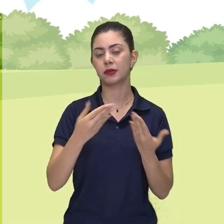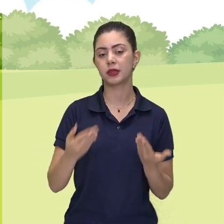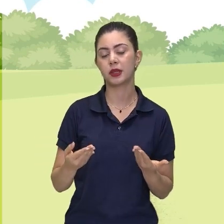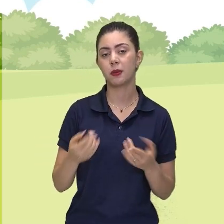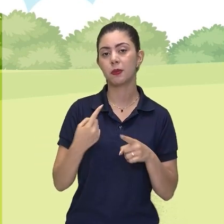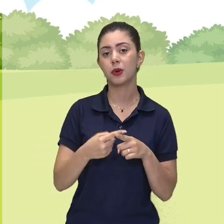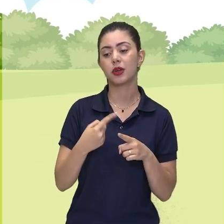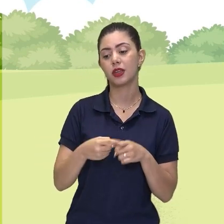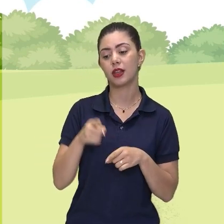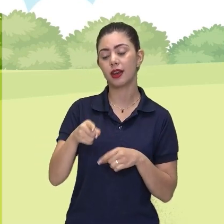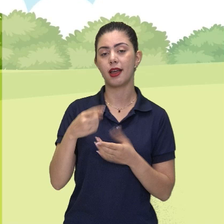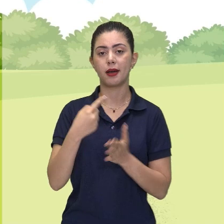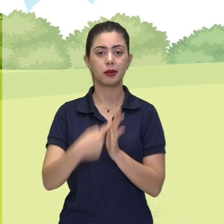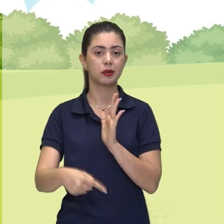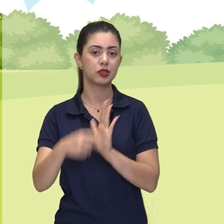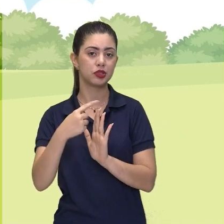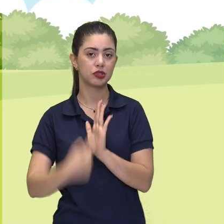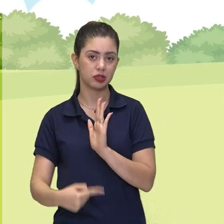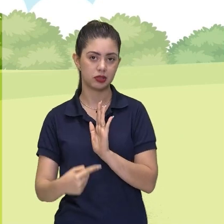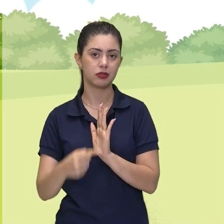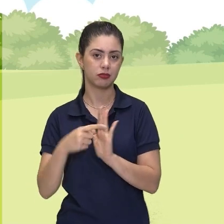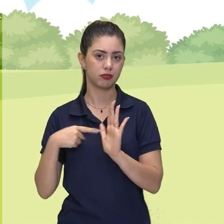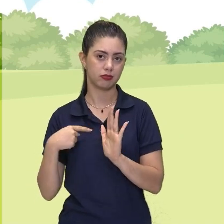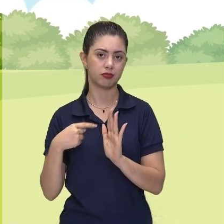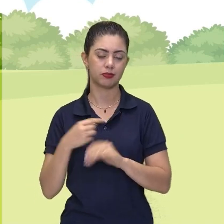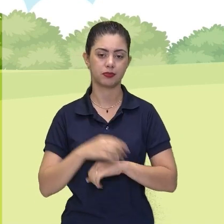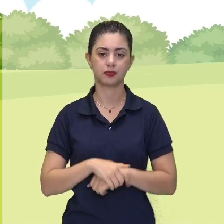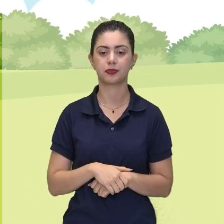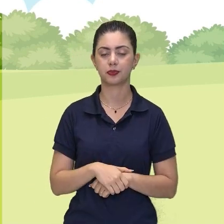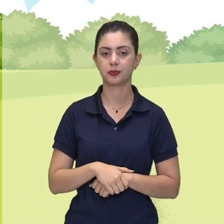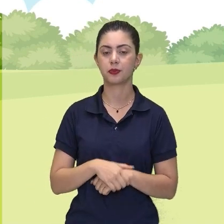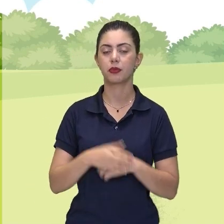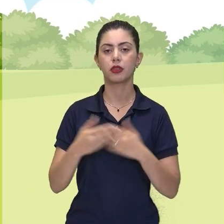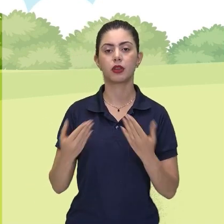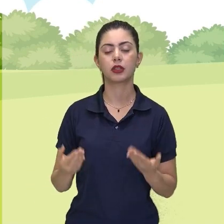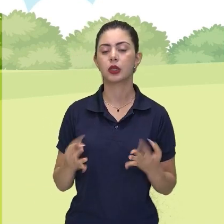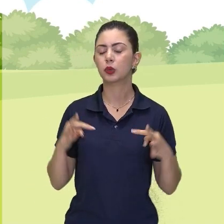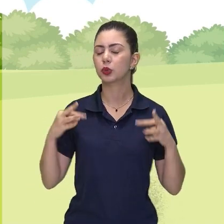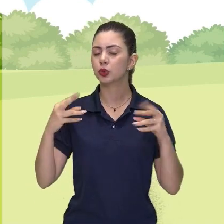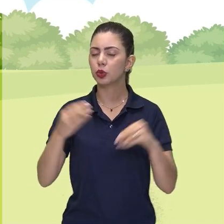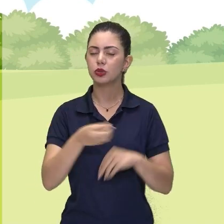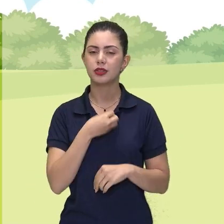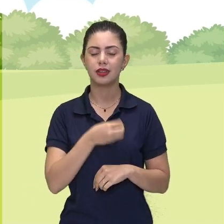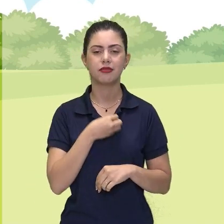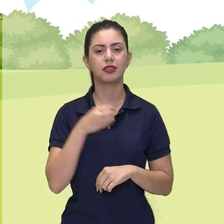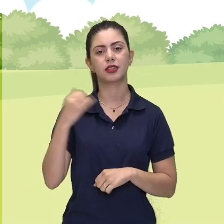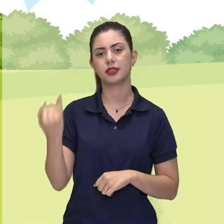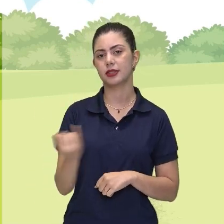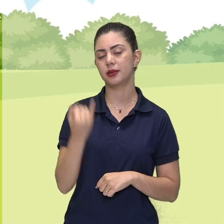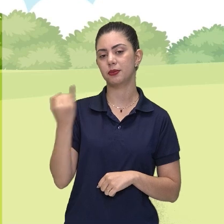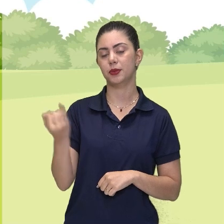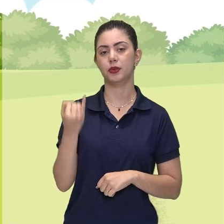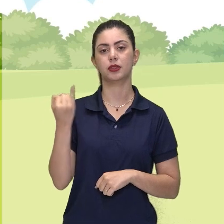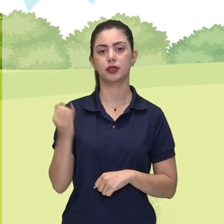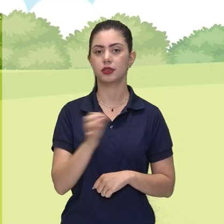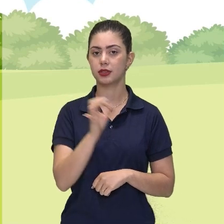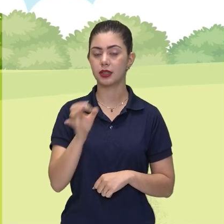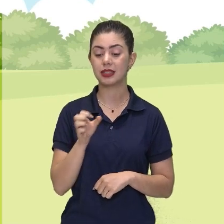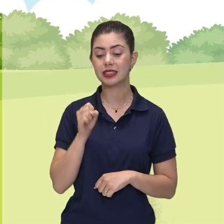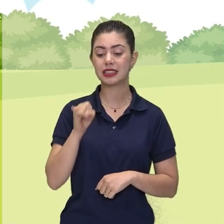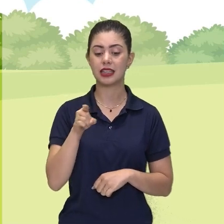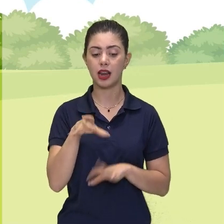quando ocorre, por exemplo, um processo de extinção. Né? Então, todos os seres vivos são importantes e a sua